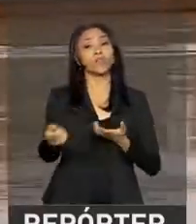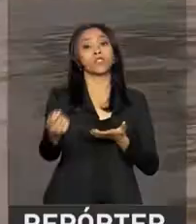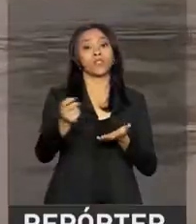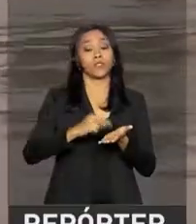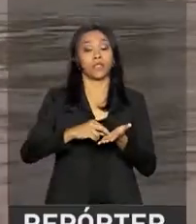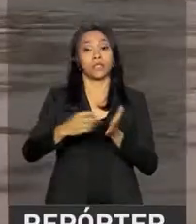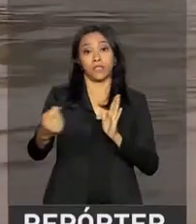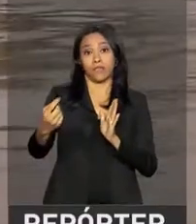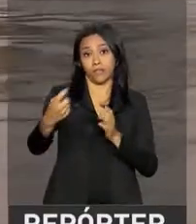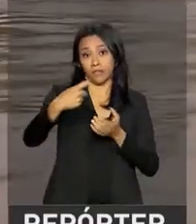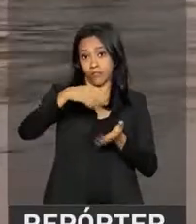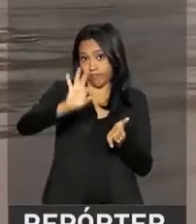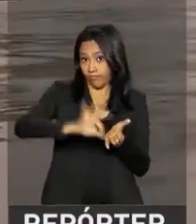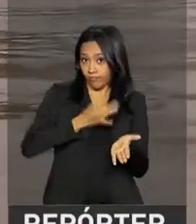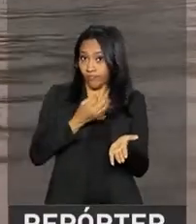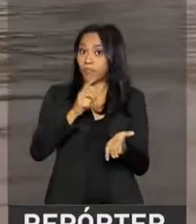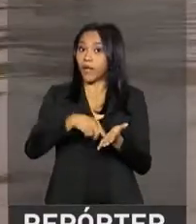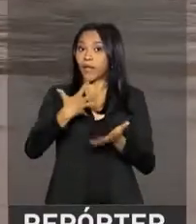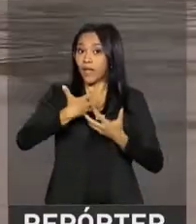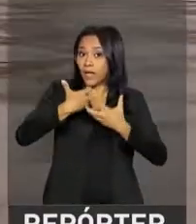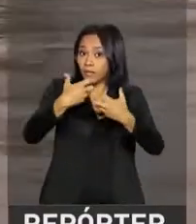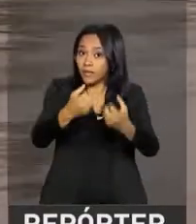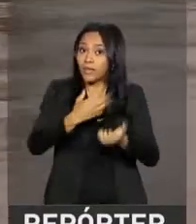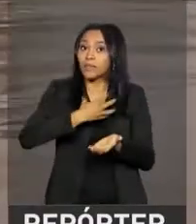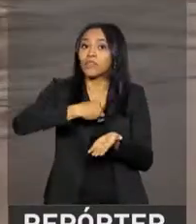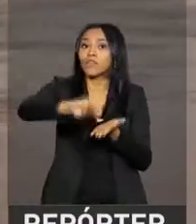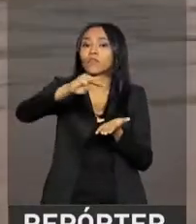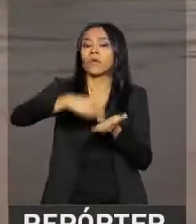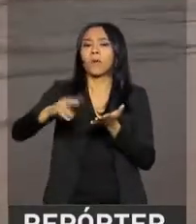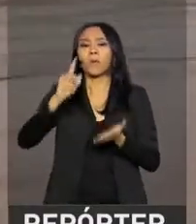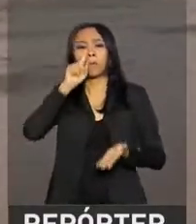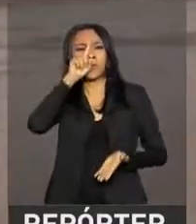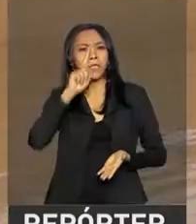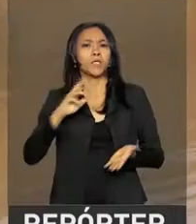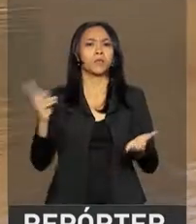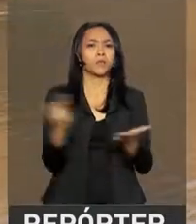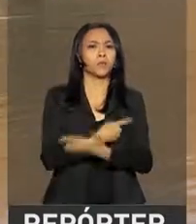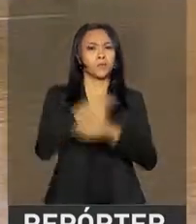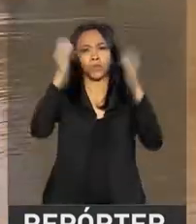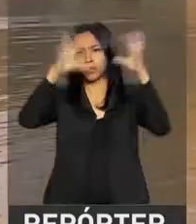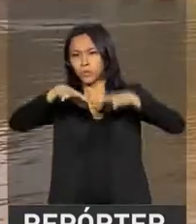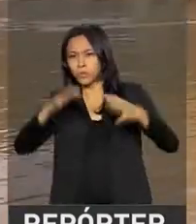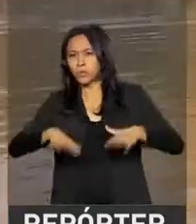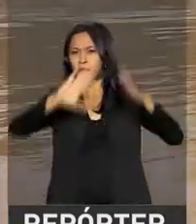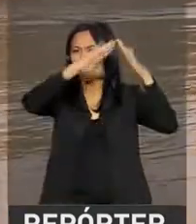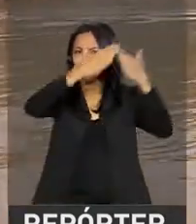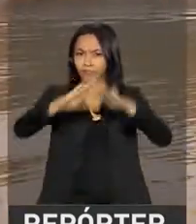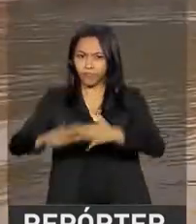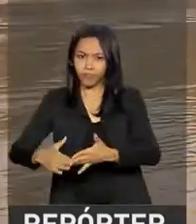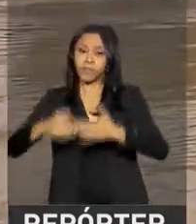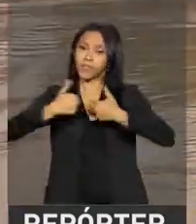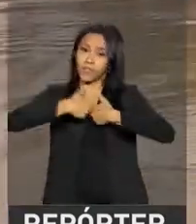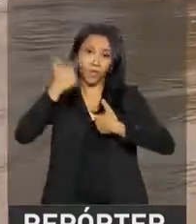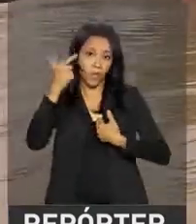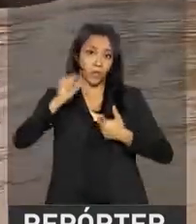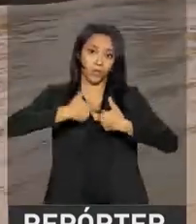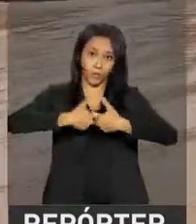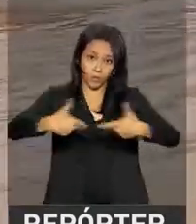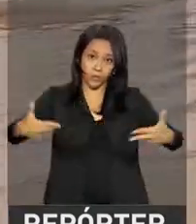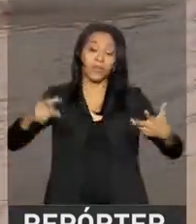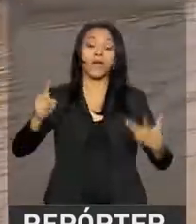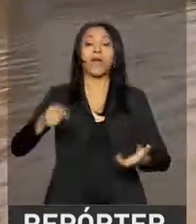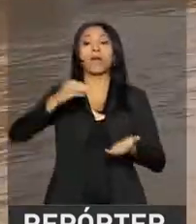alagamentos temporais perigo de deslizamento de terra e recomendações da defesa civil as mensagens são enviadas